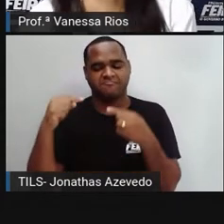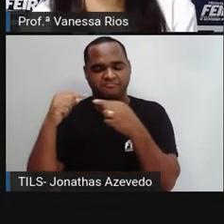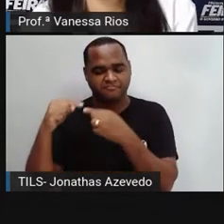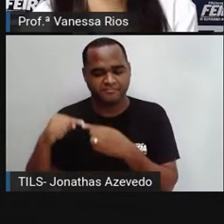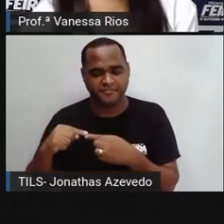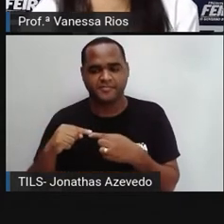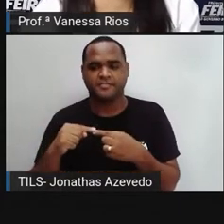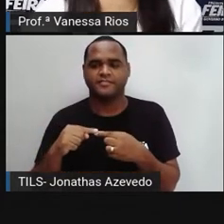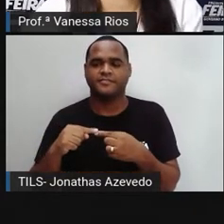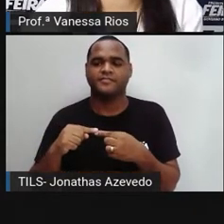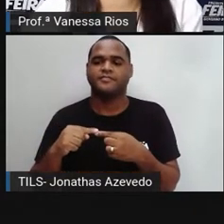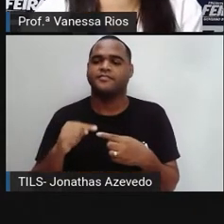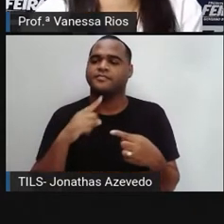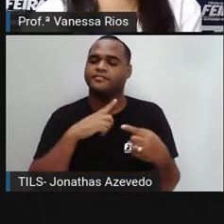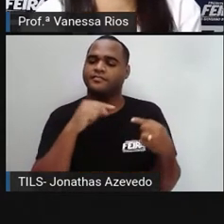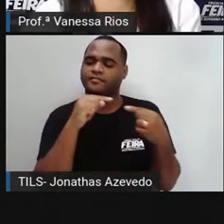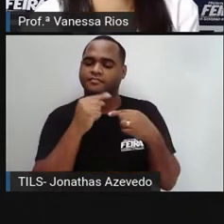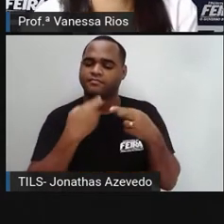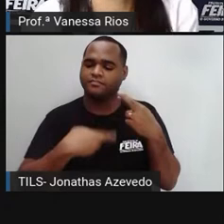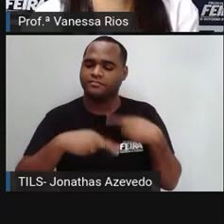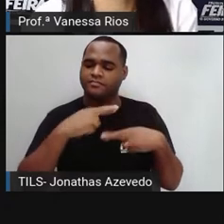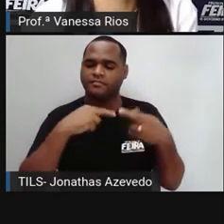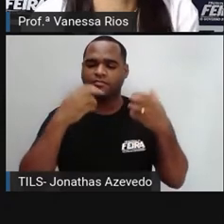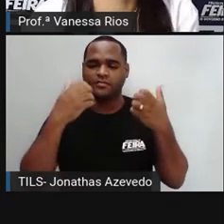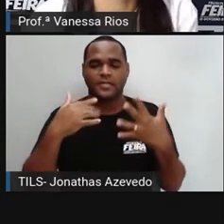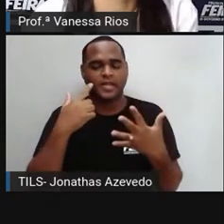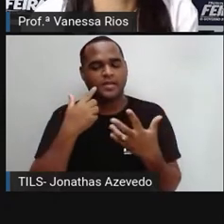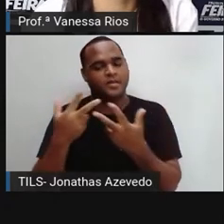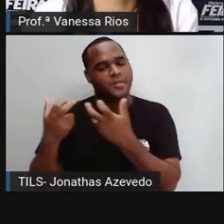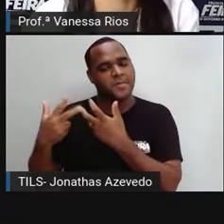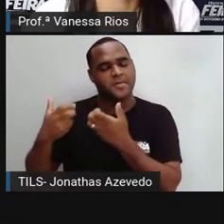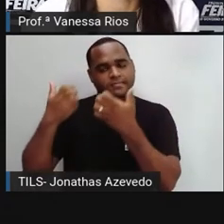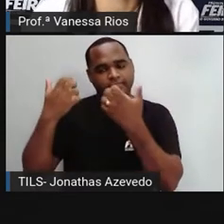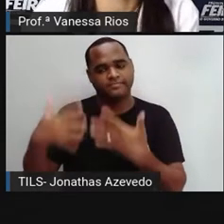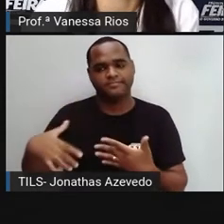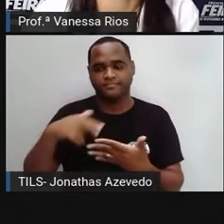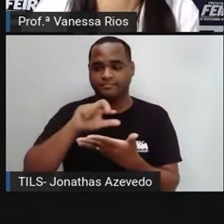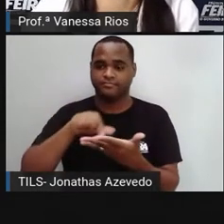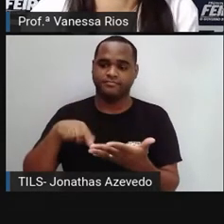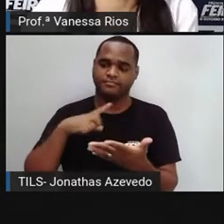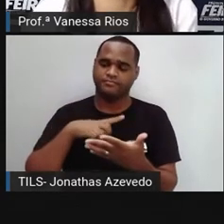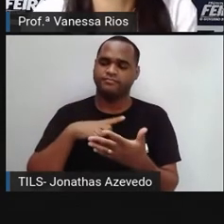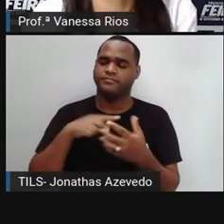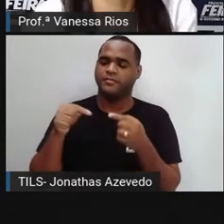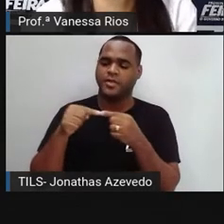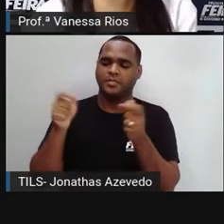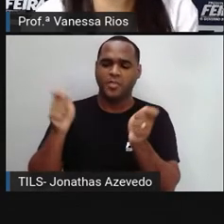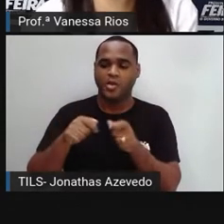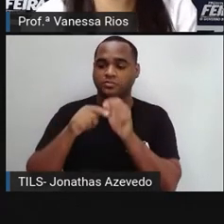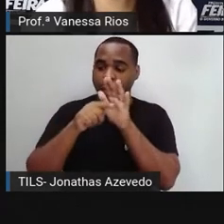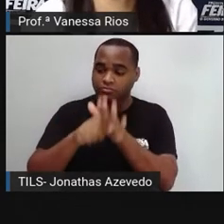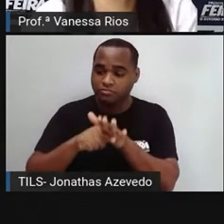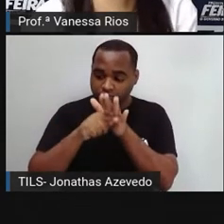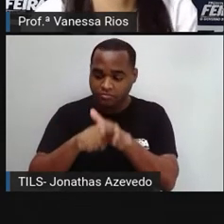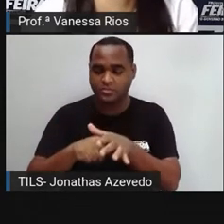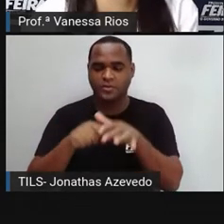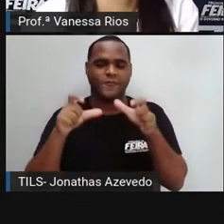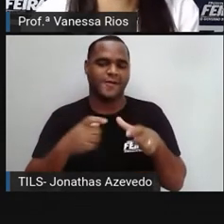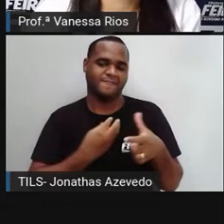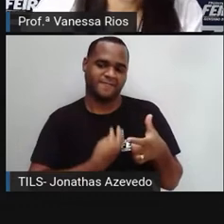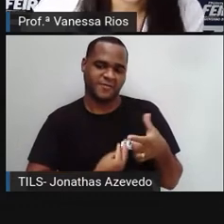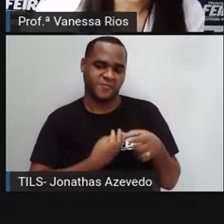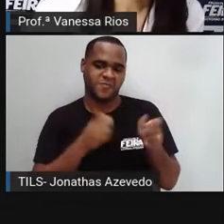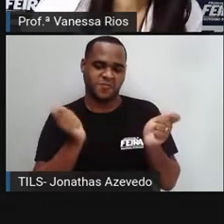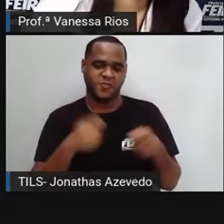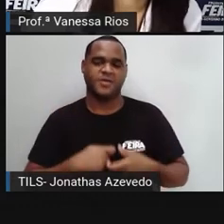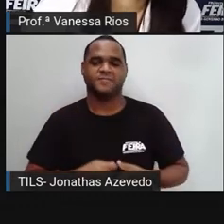essa reforma, toda essa reestruturação para receber a população, pensar também na conservação desse local,